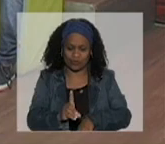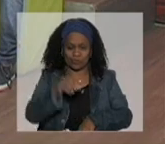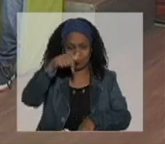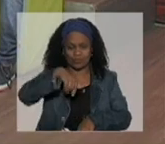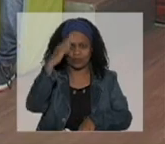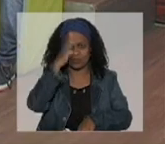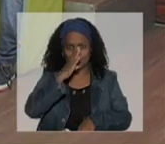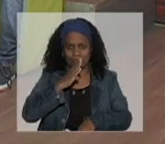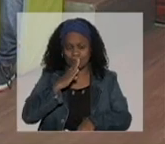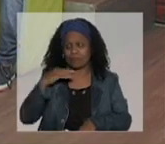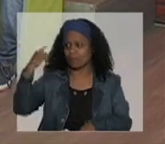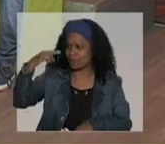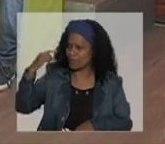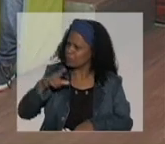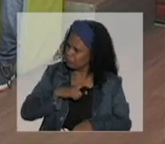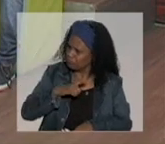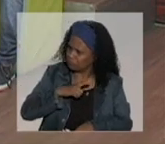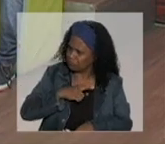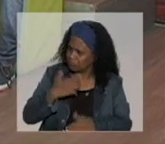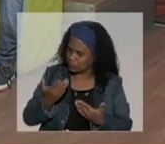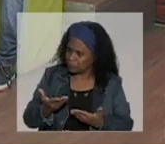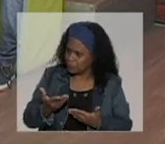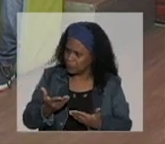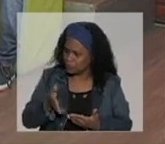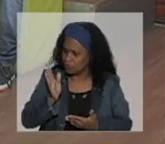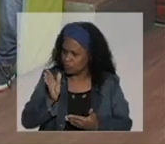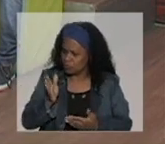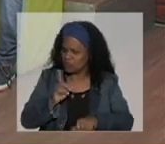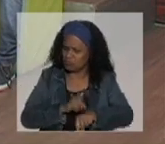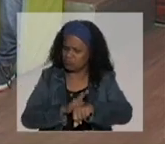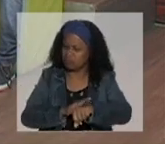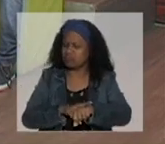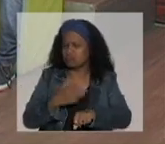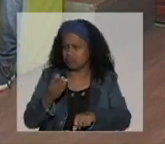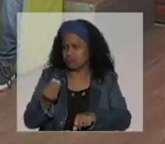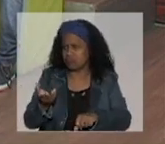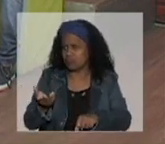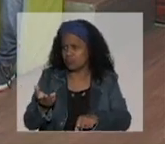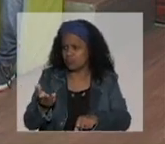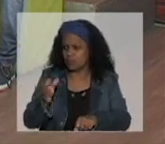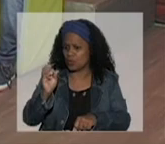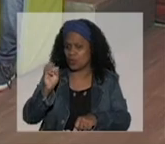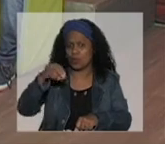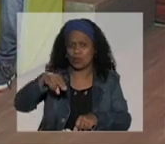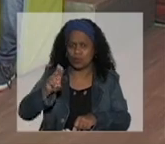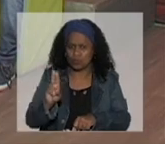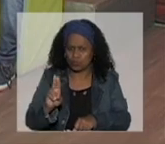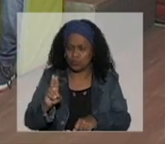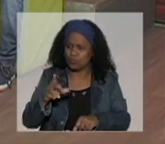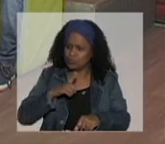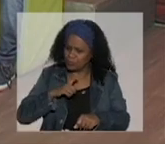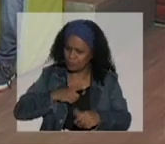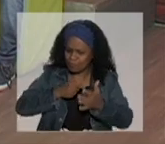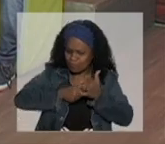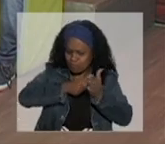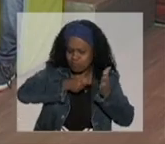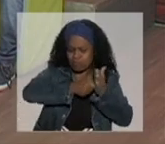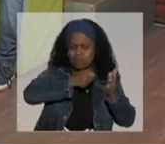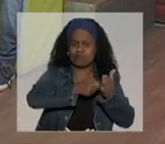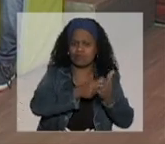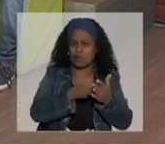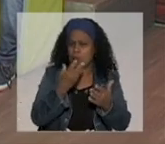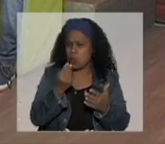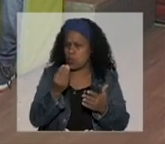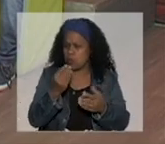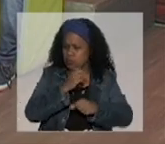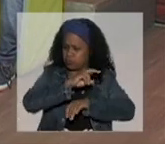estão em curso no Brasil. Deputado, existe aí já há um tempo, vamos dizer assim, uma ONG Ação da Cidadania que vem aí